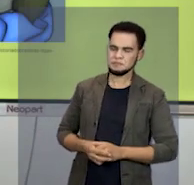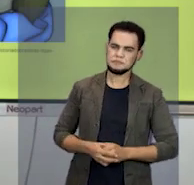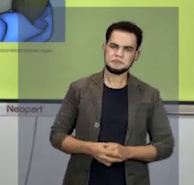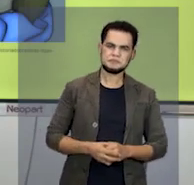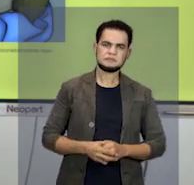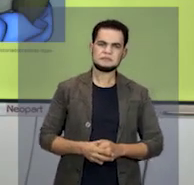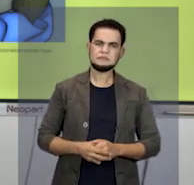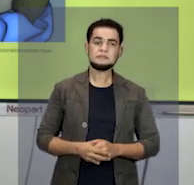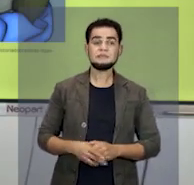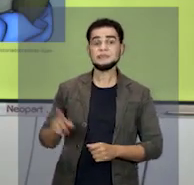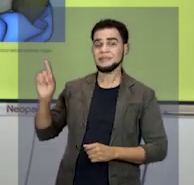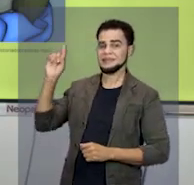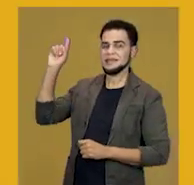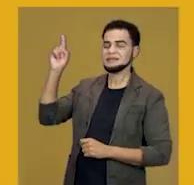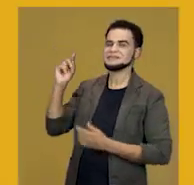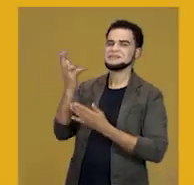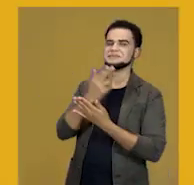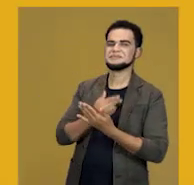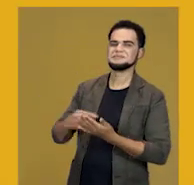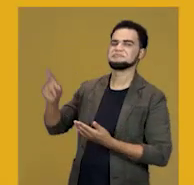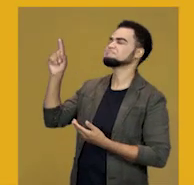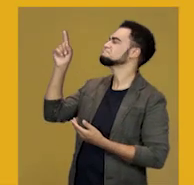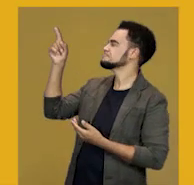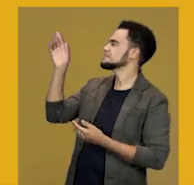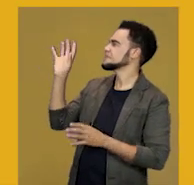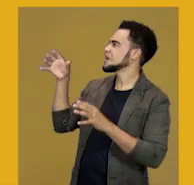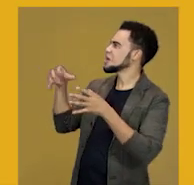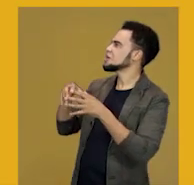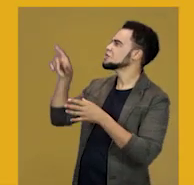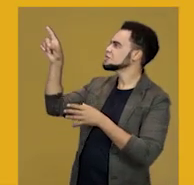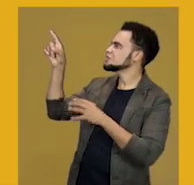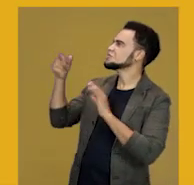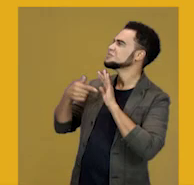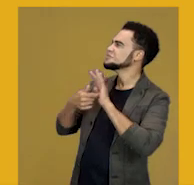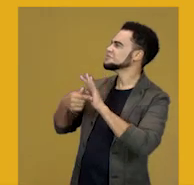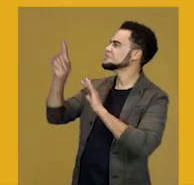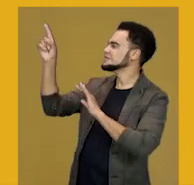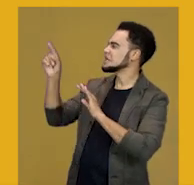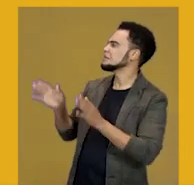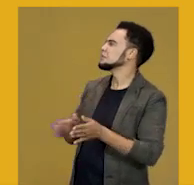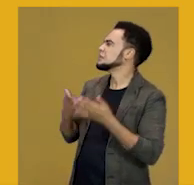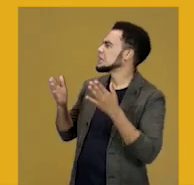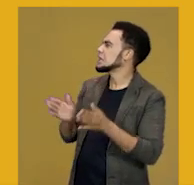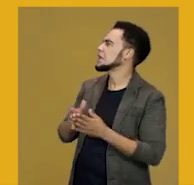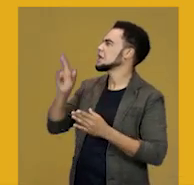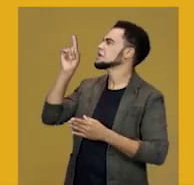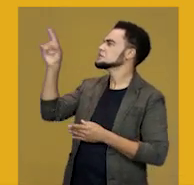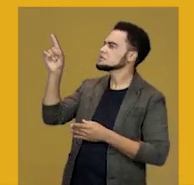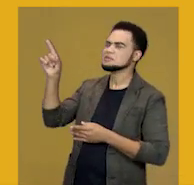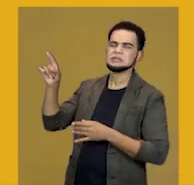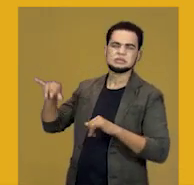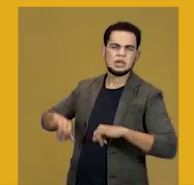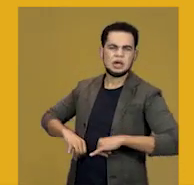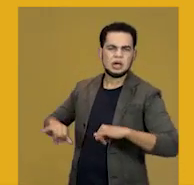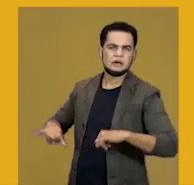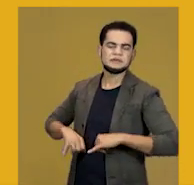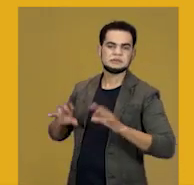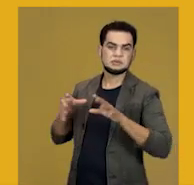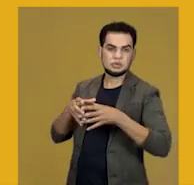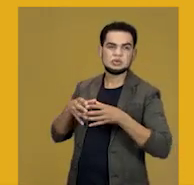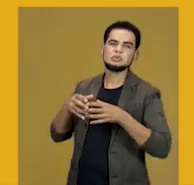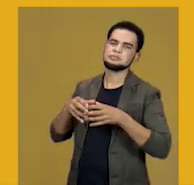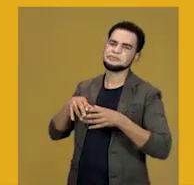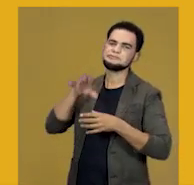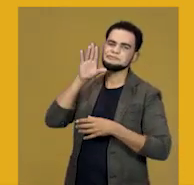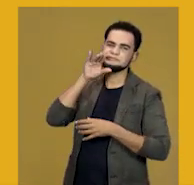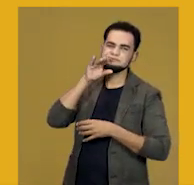uma imagem, justamente mostra esse casal camponês pela miséria que muitos desses trabalhadores rurais vivenciaram ao longo do tempo